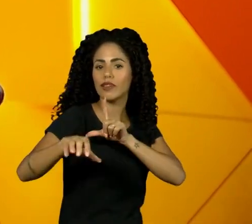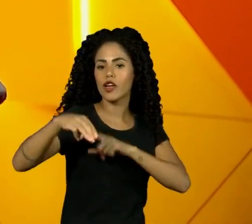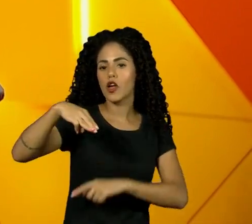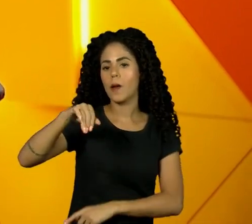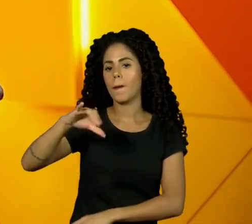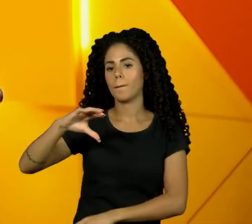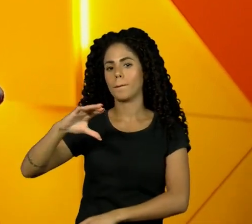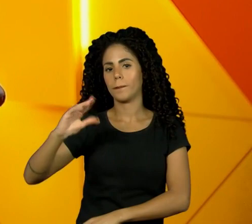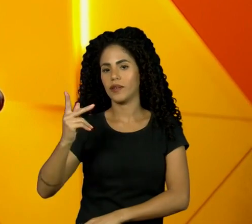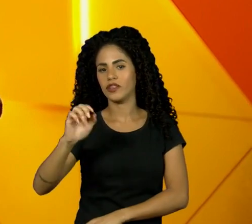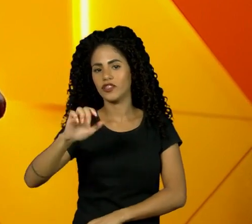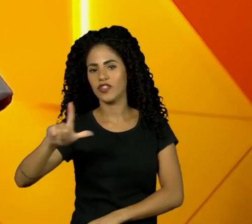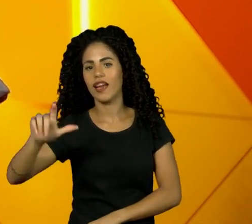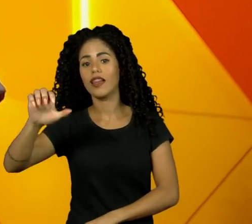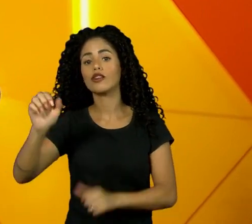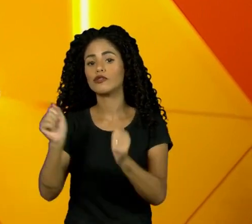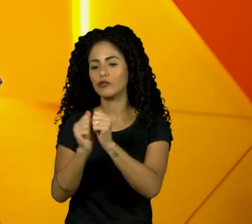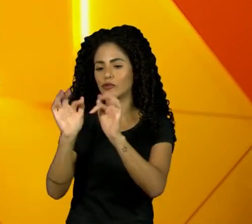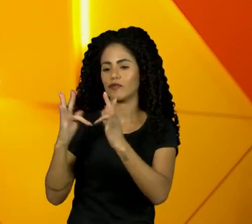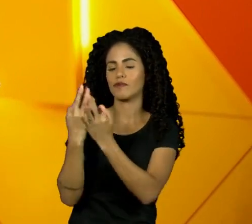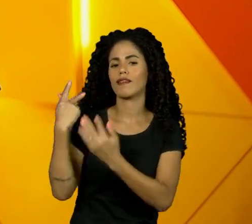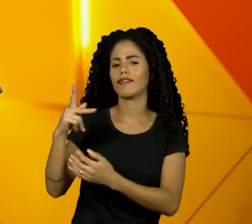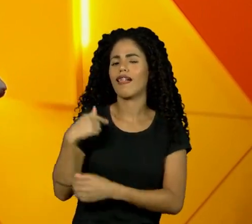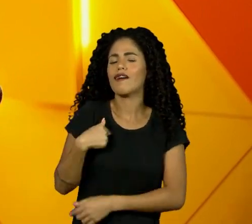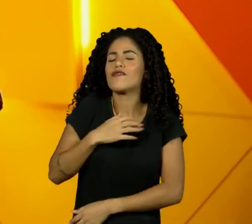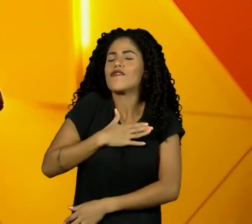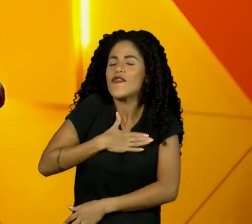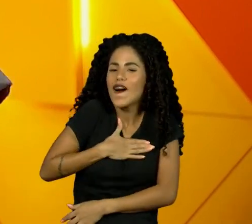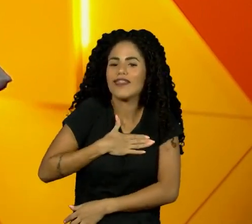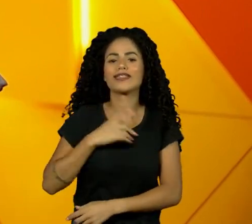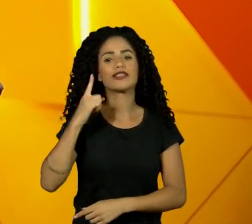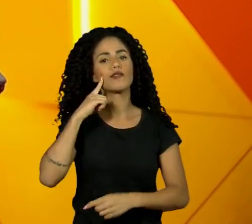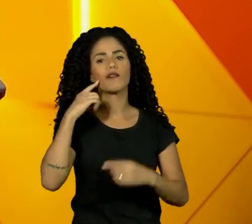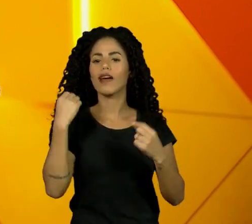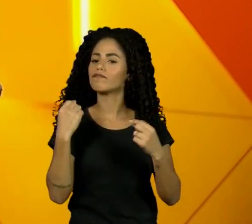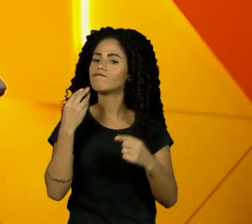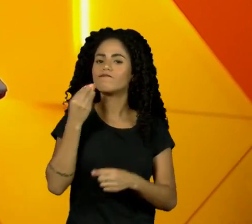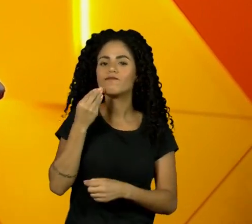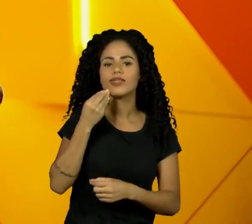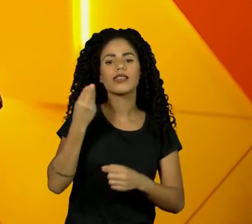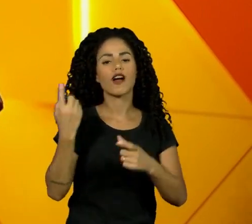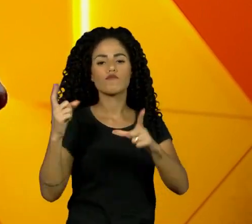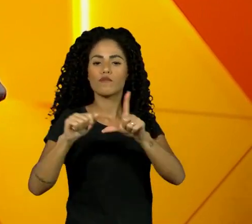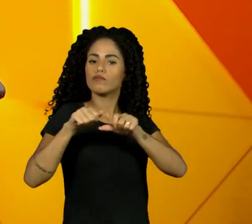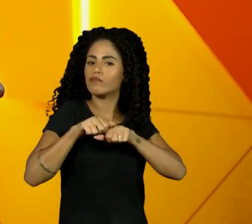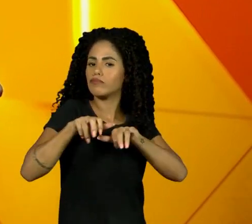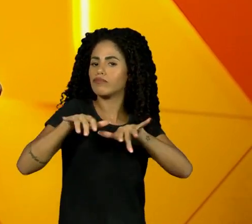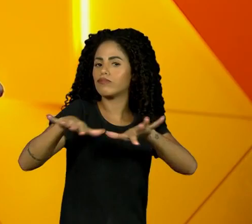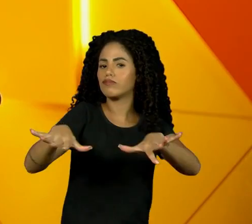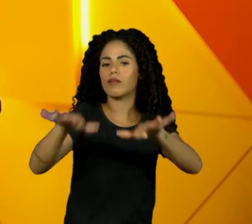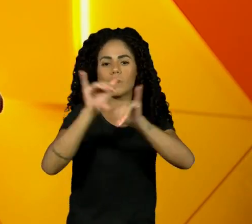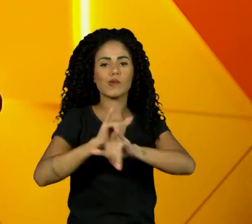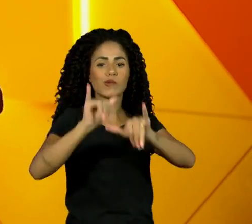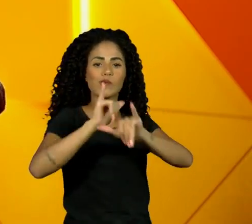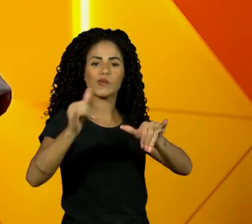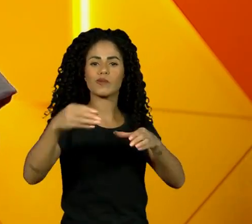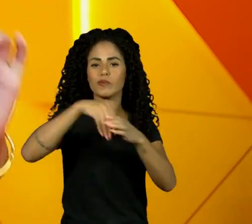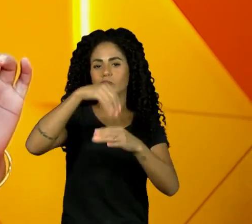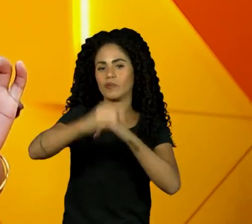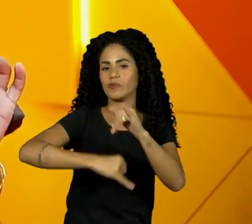Michele Passa, junto com a sua família, que eu amo, apostou tudo nesse bordão que vem sacudindo as